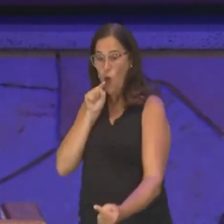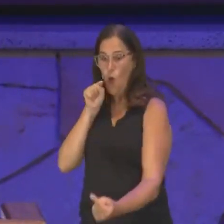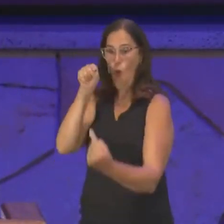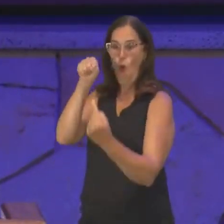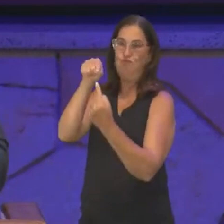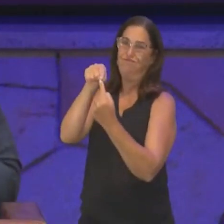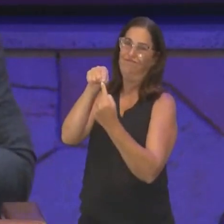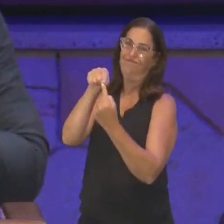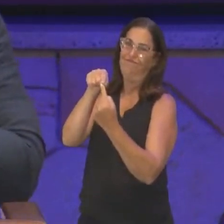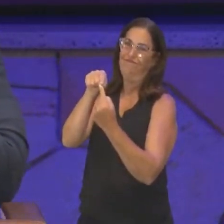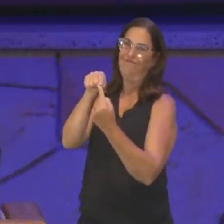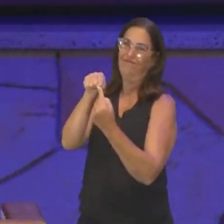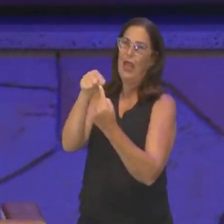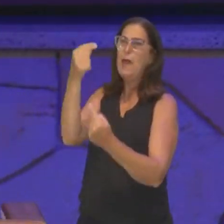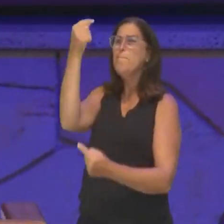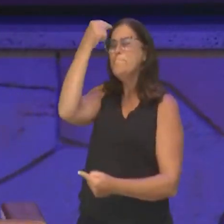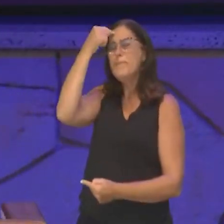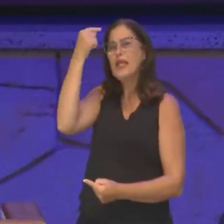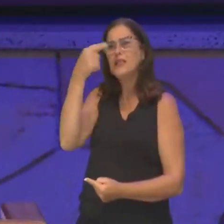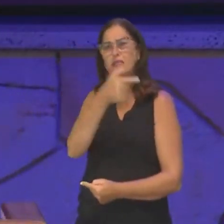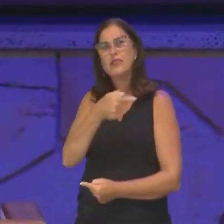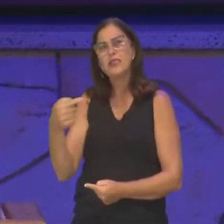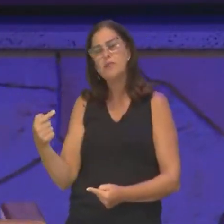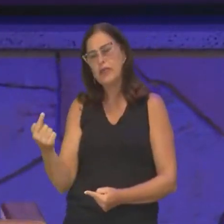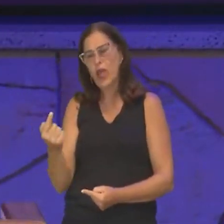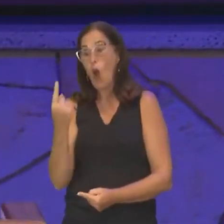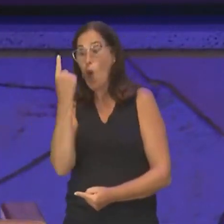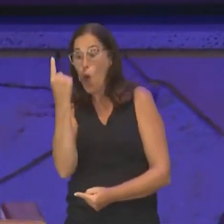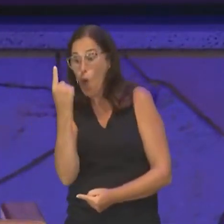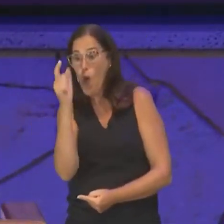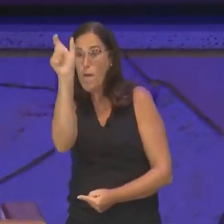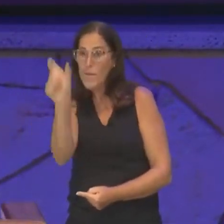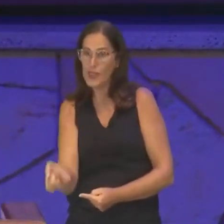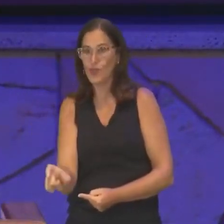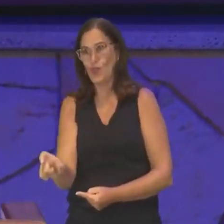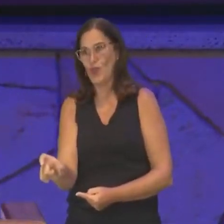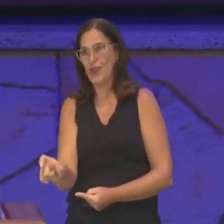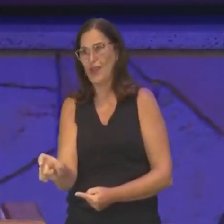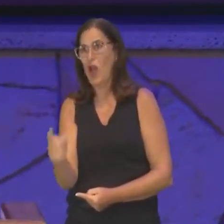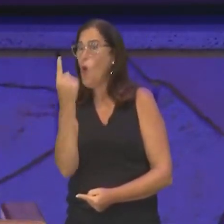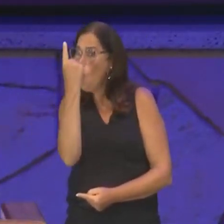intencionalmente. Pense nessa semana em pelo menos uma pessoa,